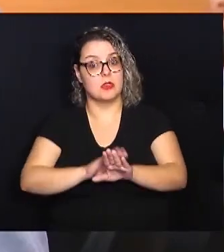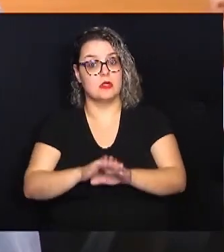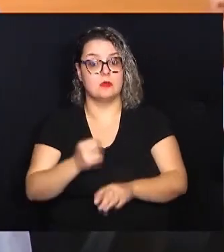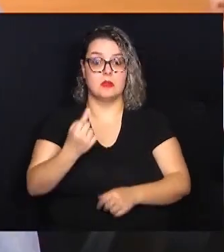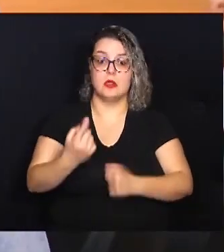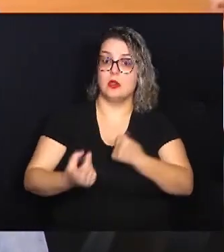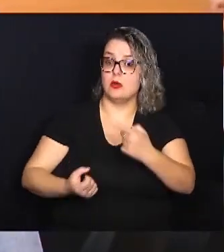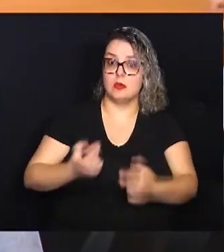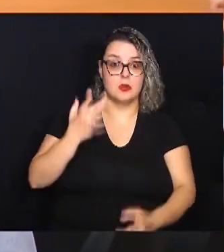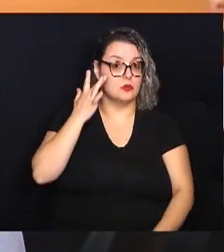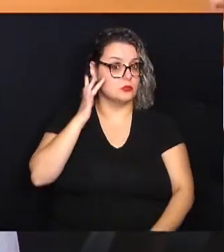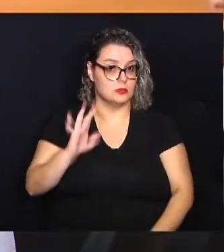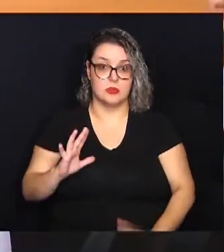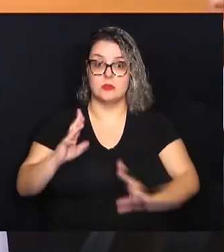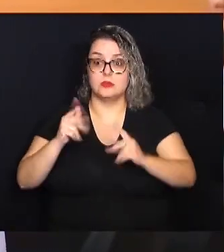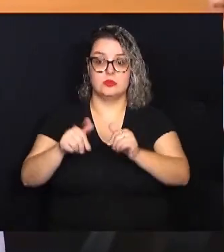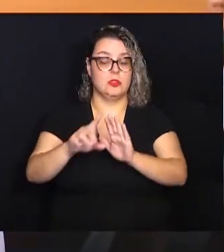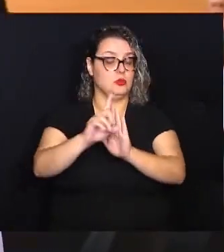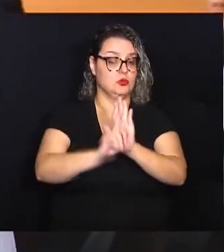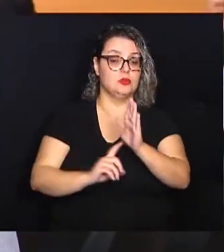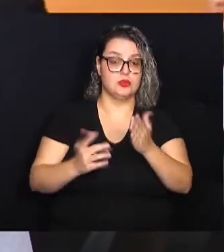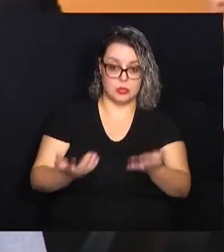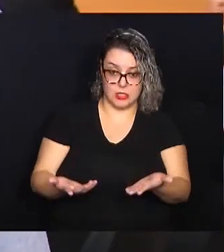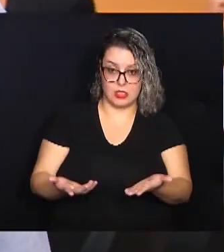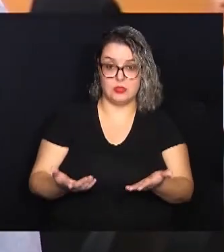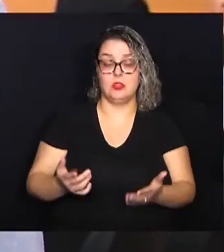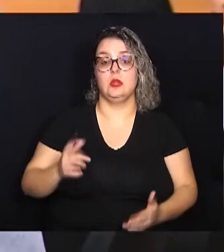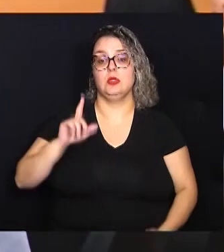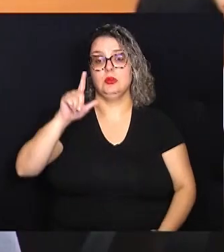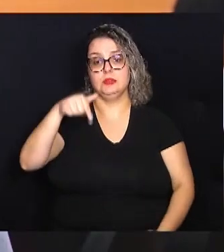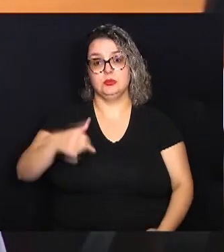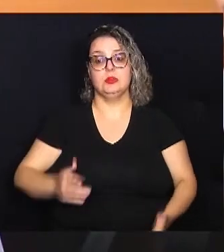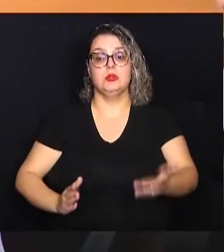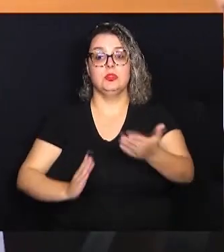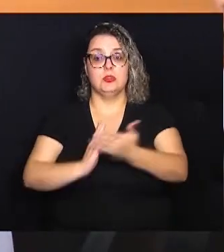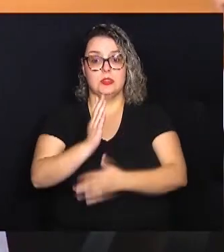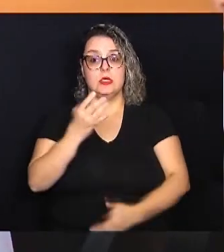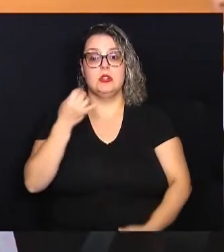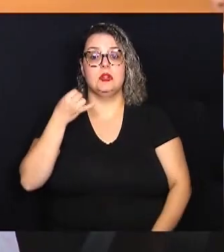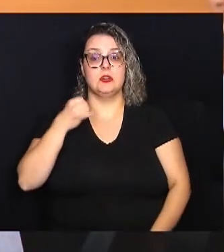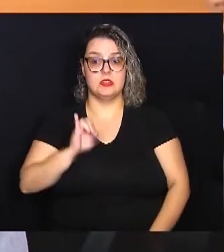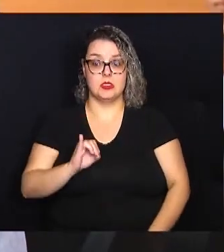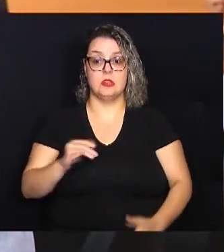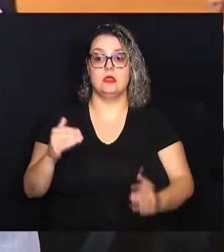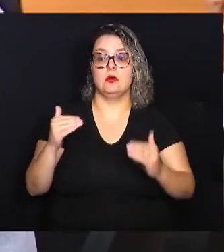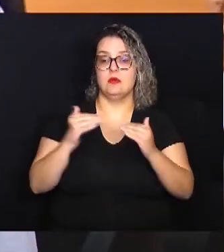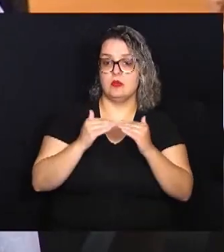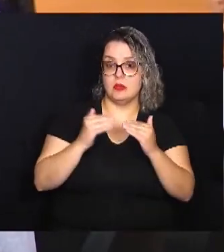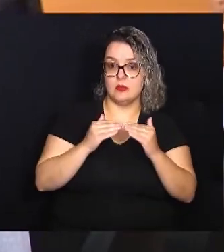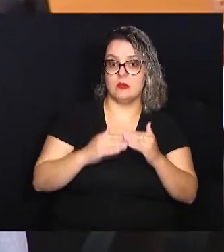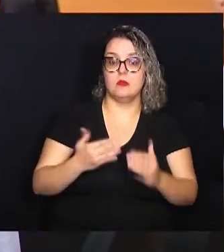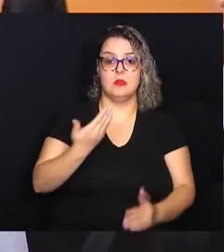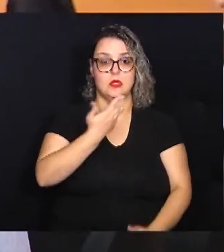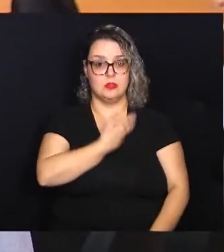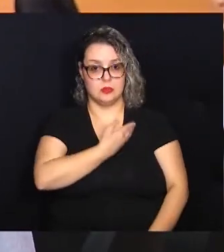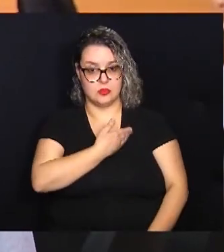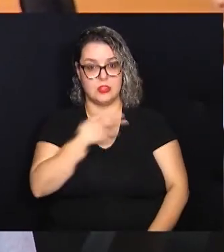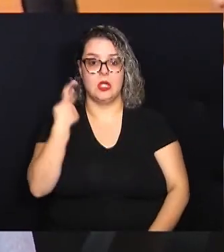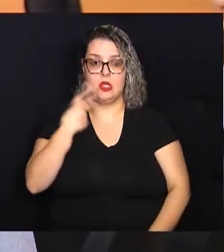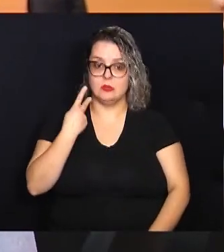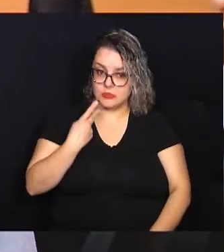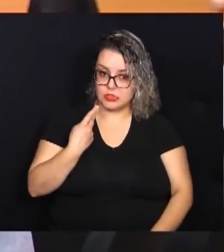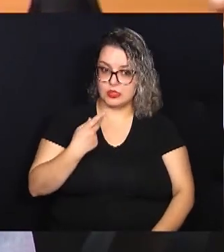não sabem de todos os seus direitos. Então, após a aprovação, caso seja favorável aqui pelos colegas, nós